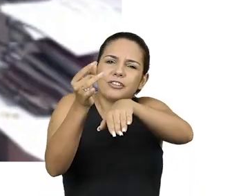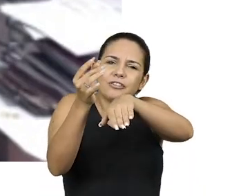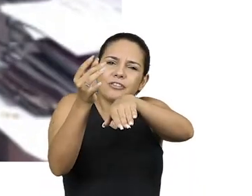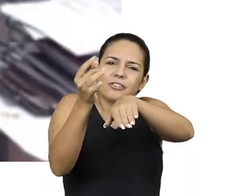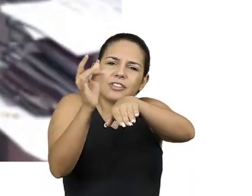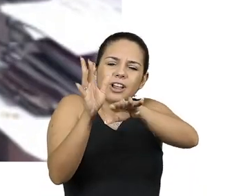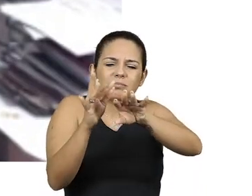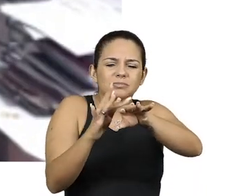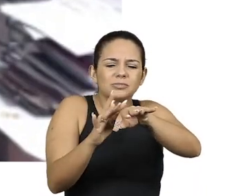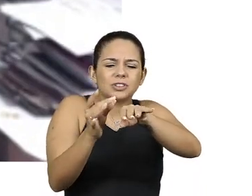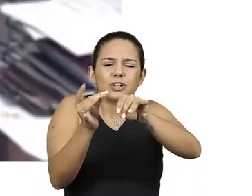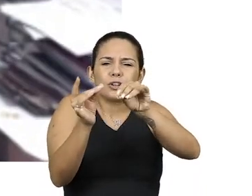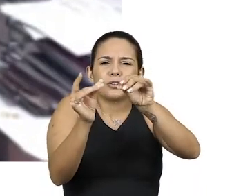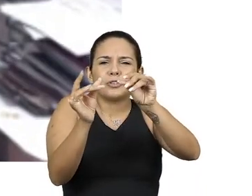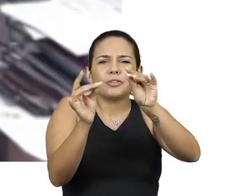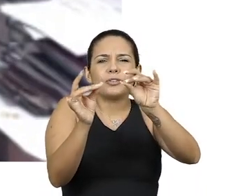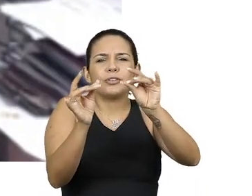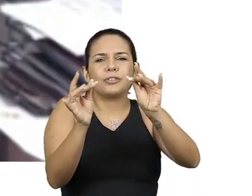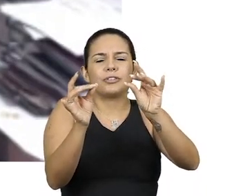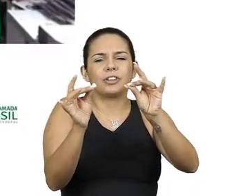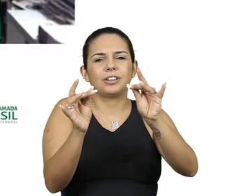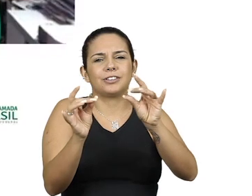e gasta.